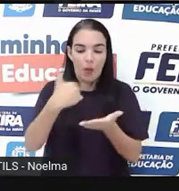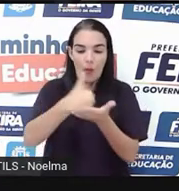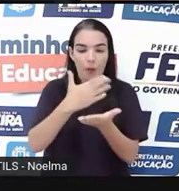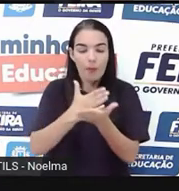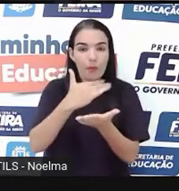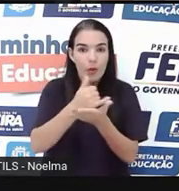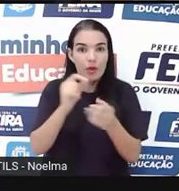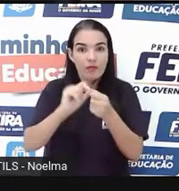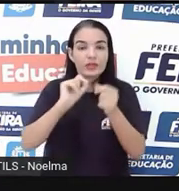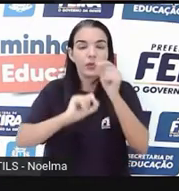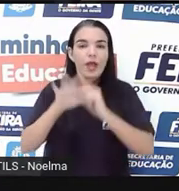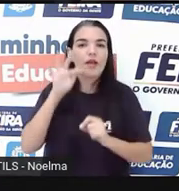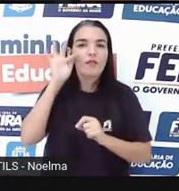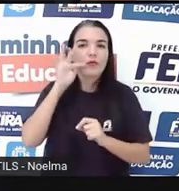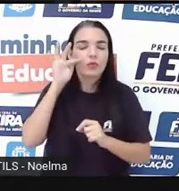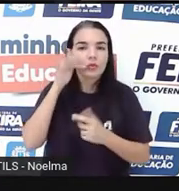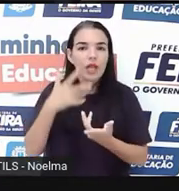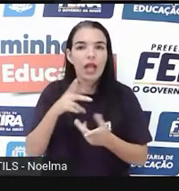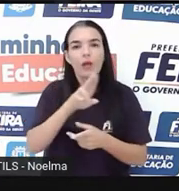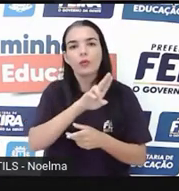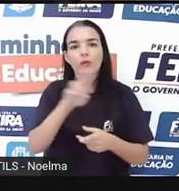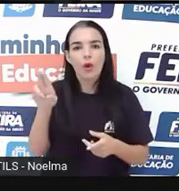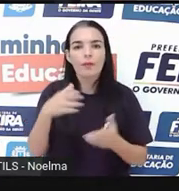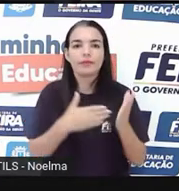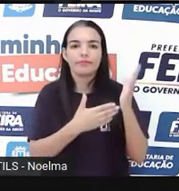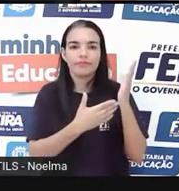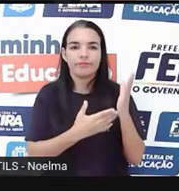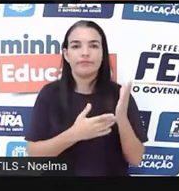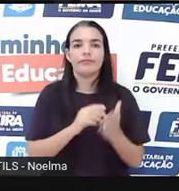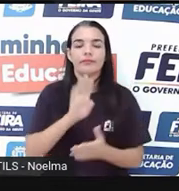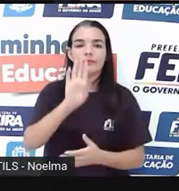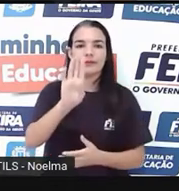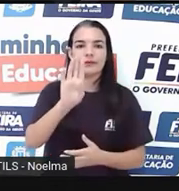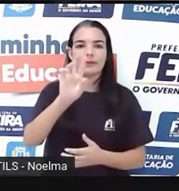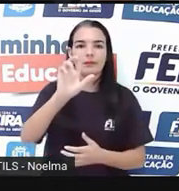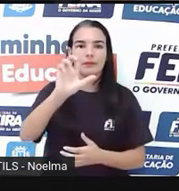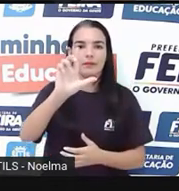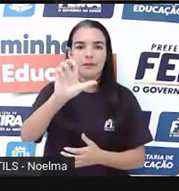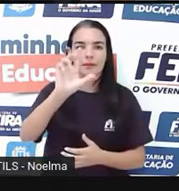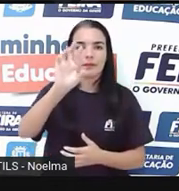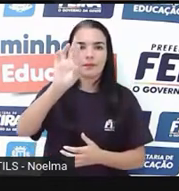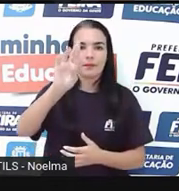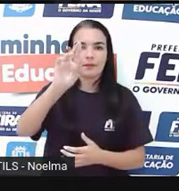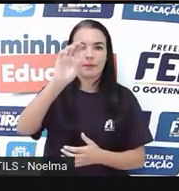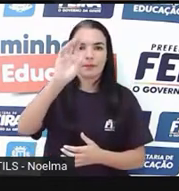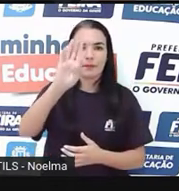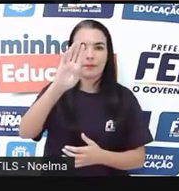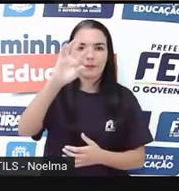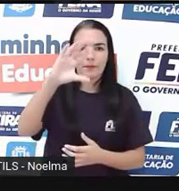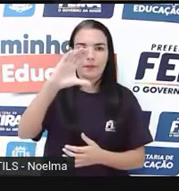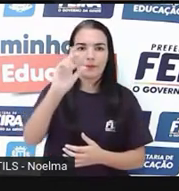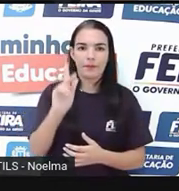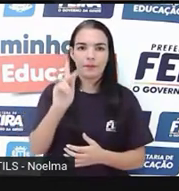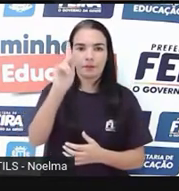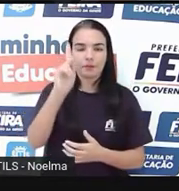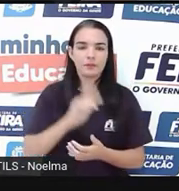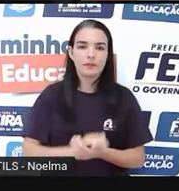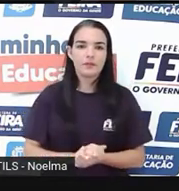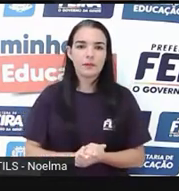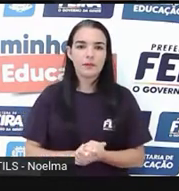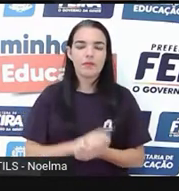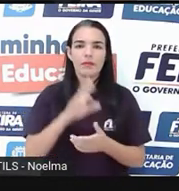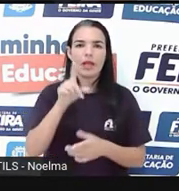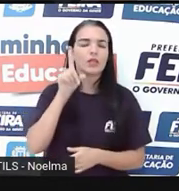frutas e o nome dado é Bambrack. Ok, students? So, e nos Estados Unidos da